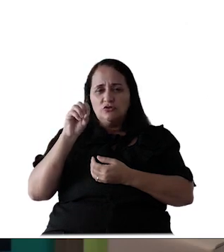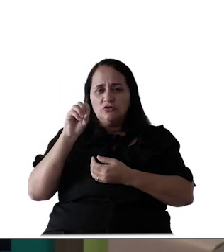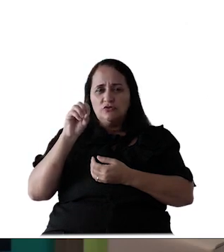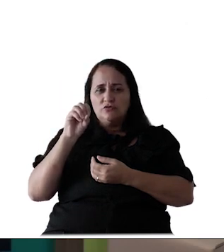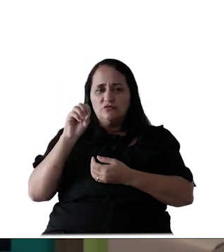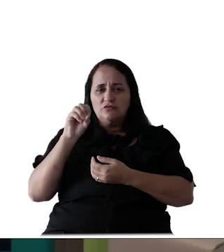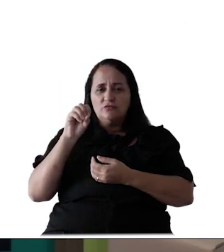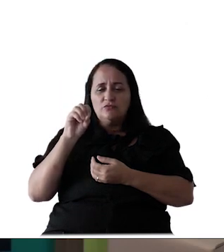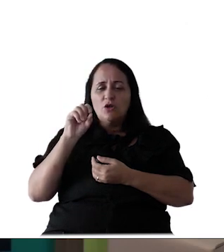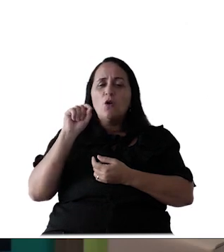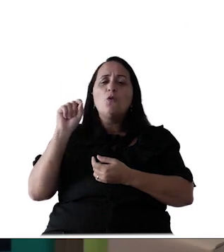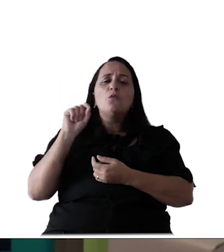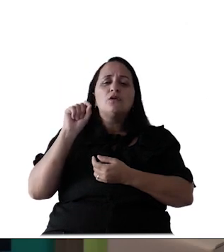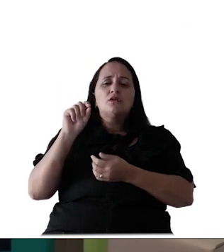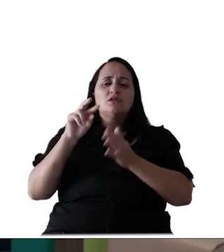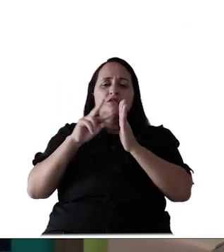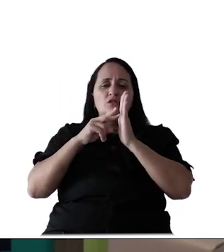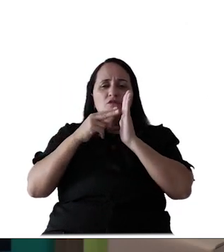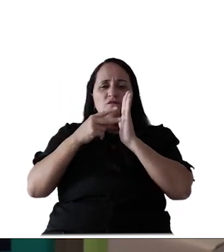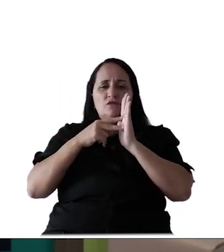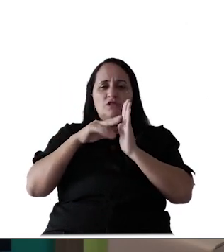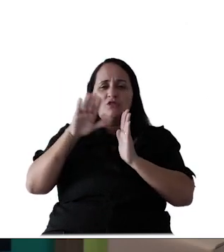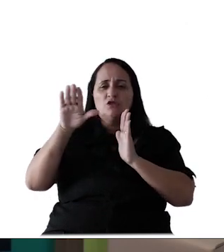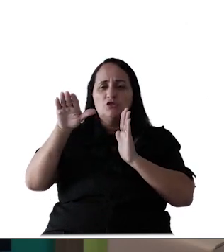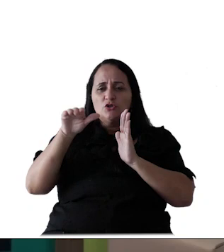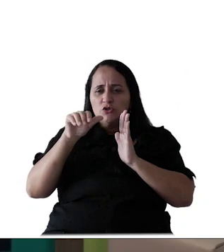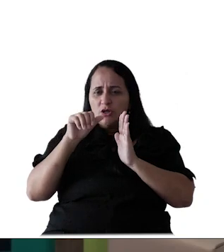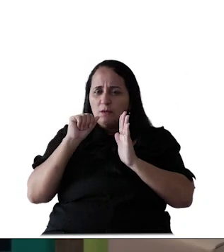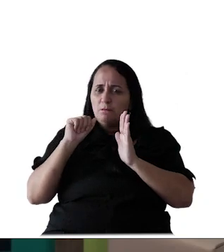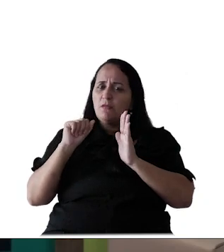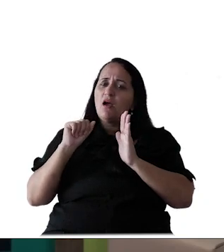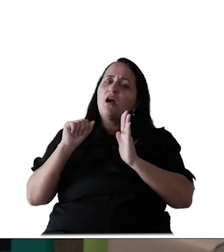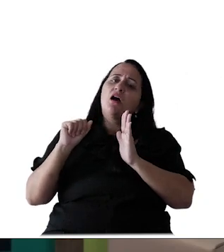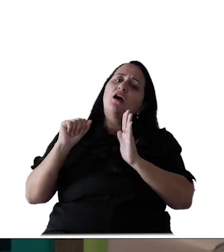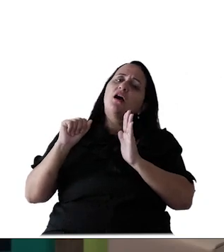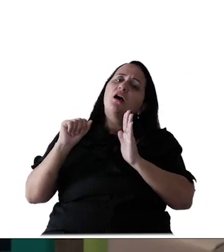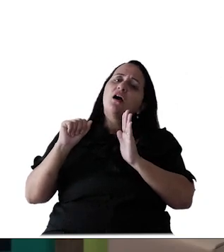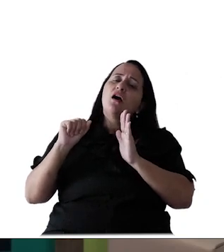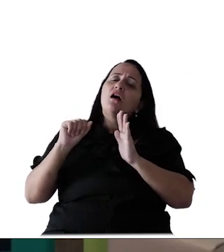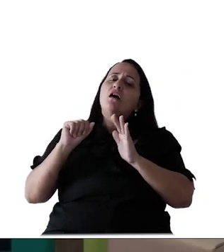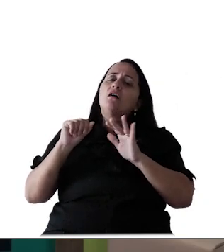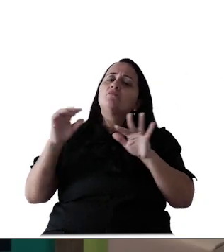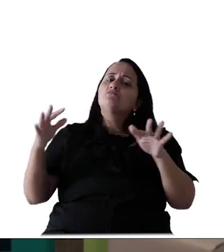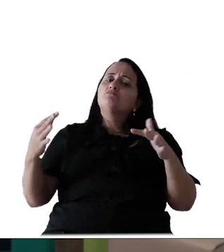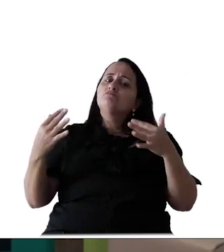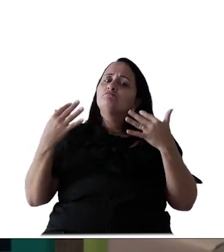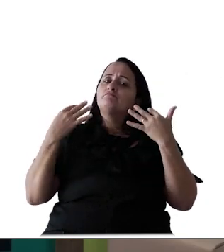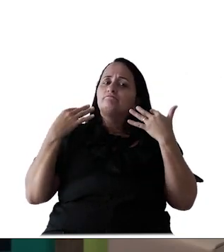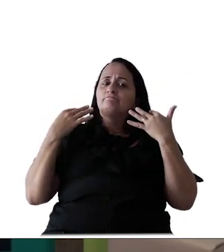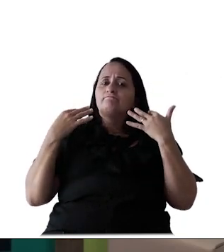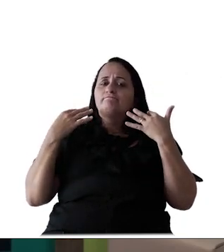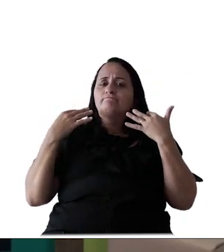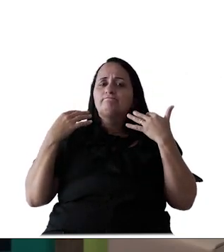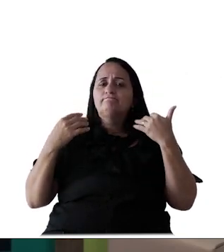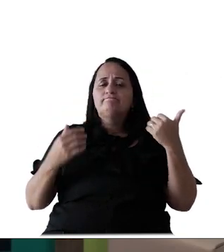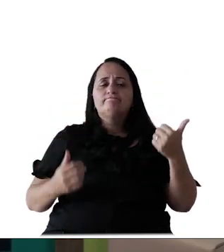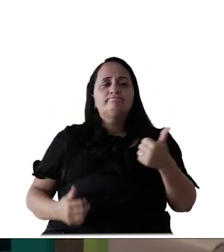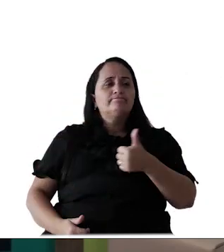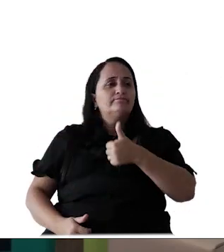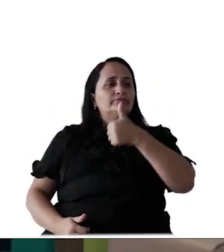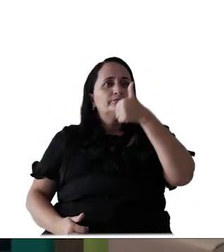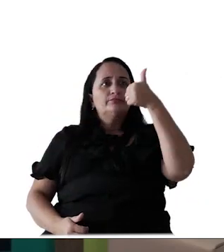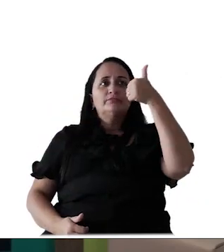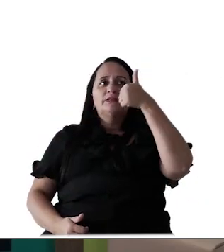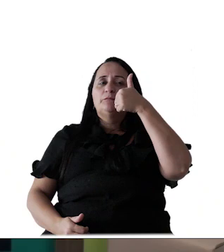né? É o chamar, é a convocação. Então, o vocativo aqui,